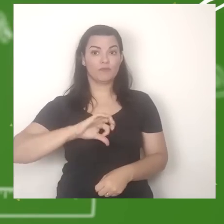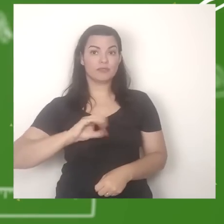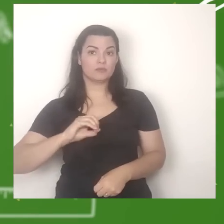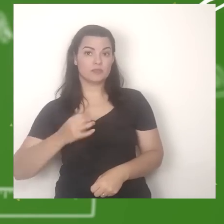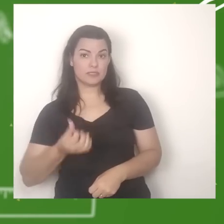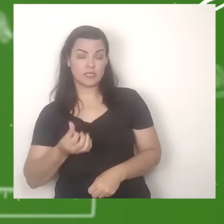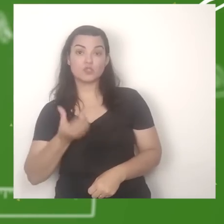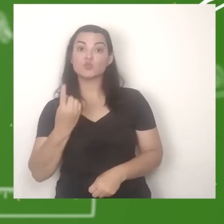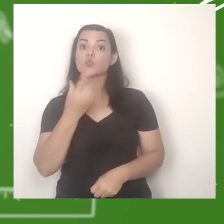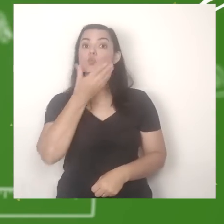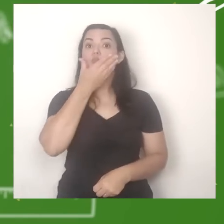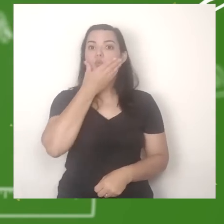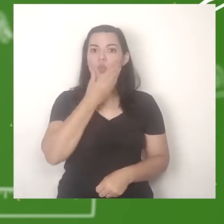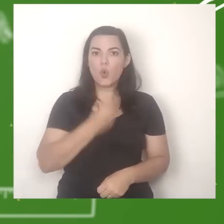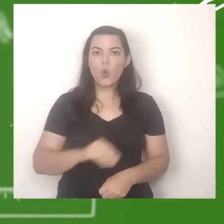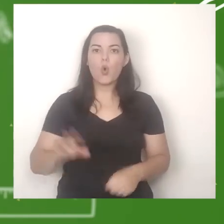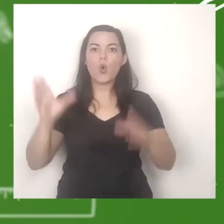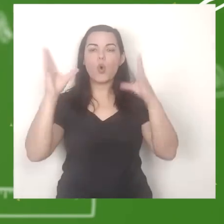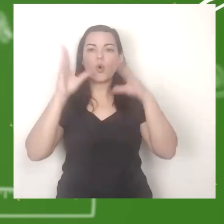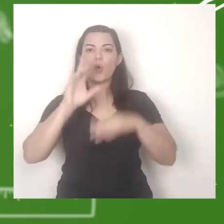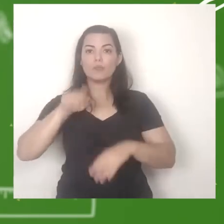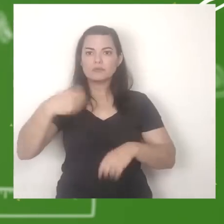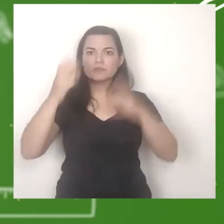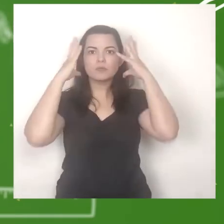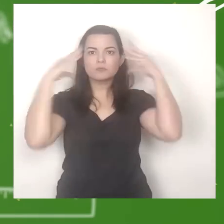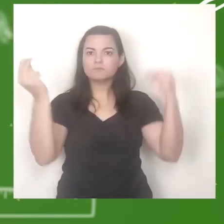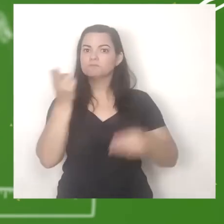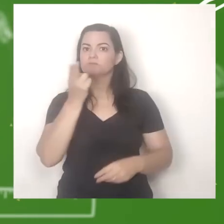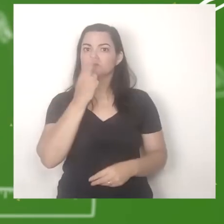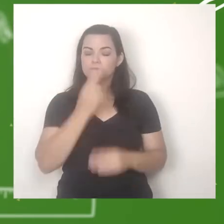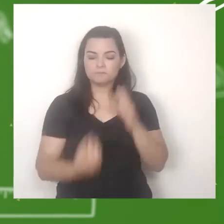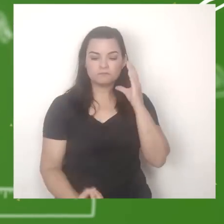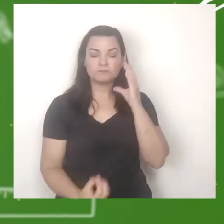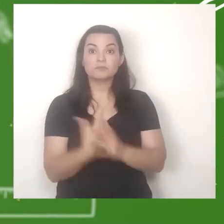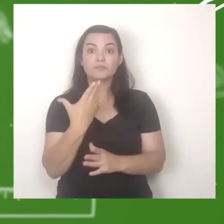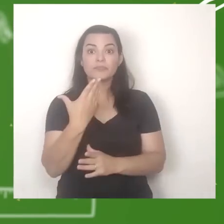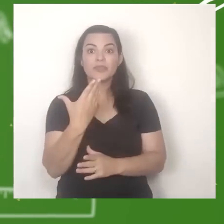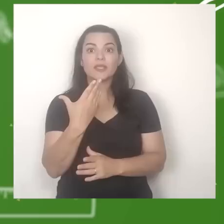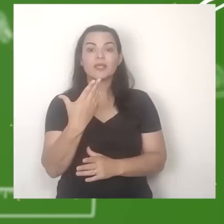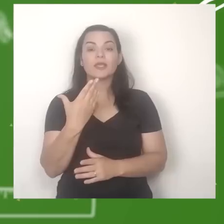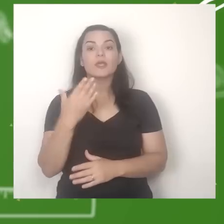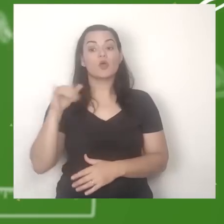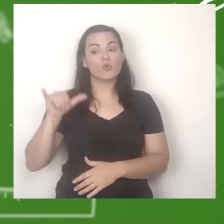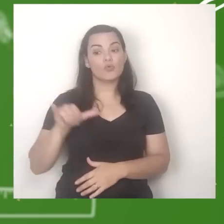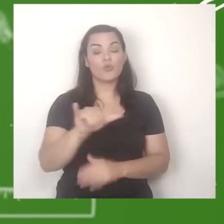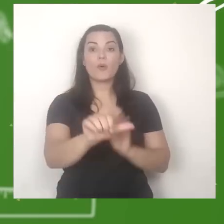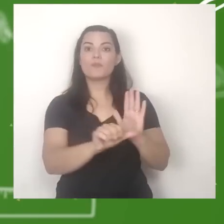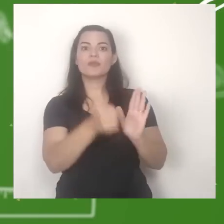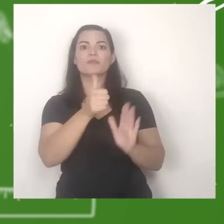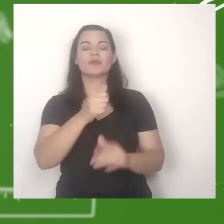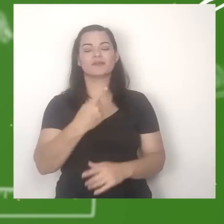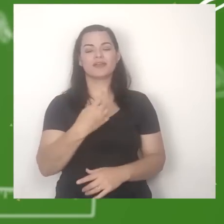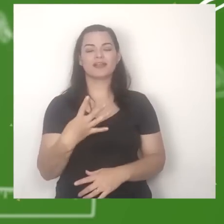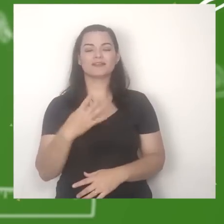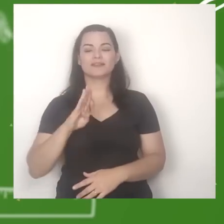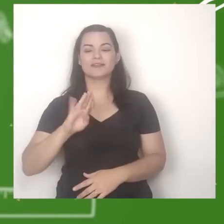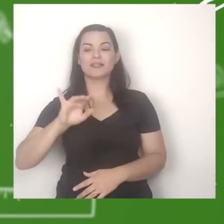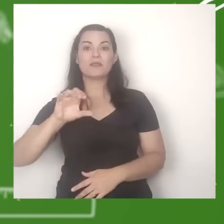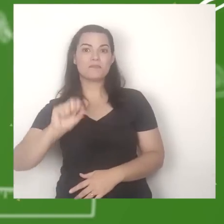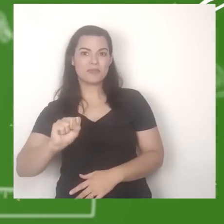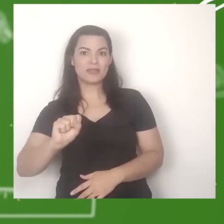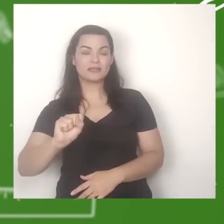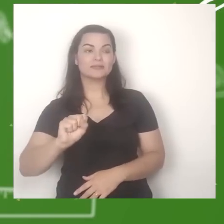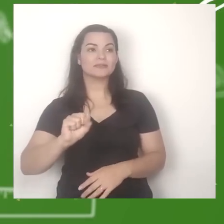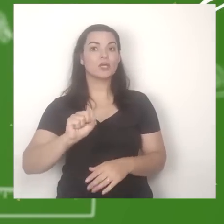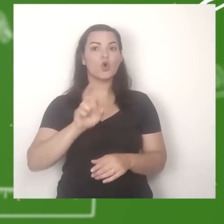Alberto Santos Dumont criou o meu bisavô, o 14 bis, um avião feito de bambu e